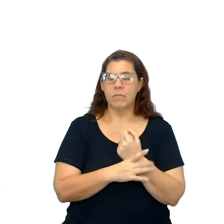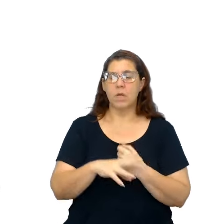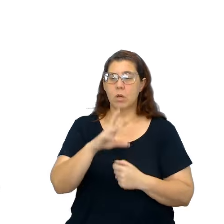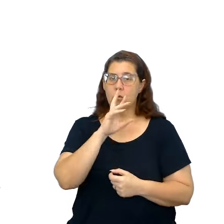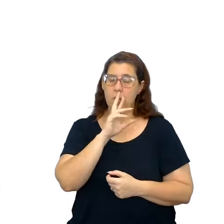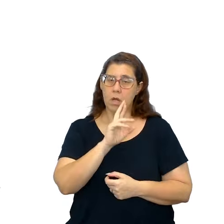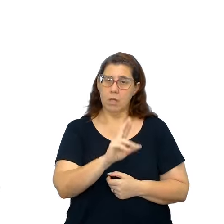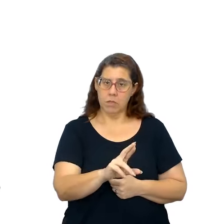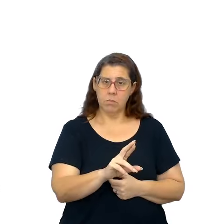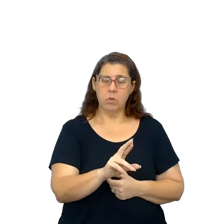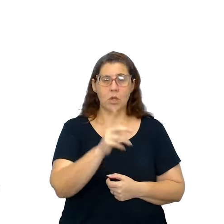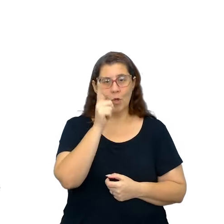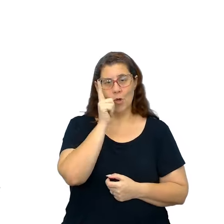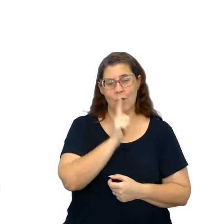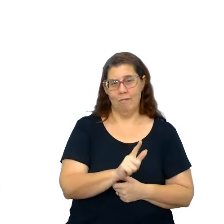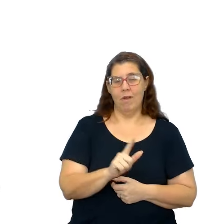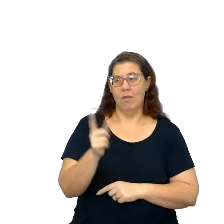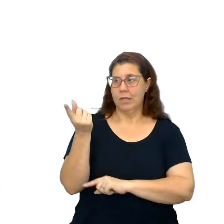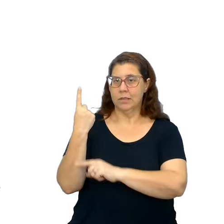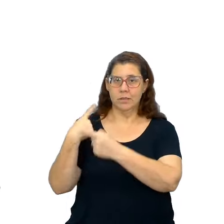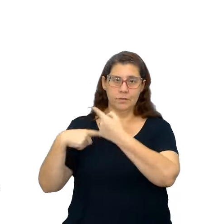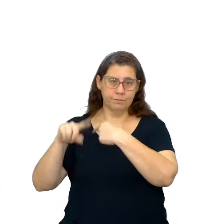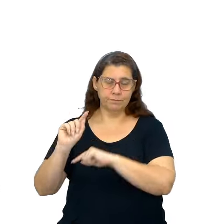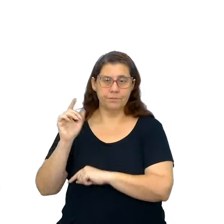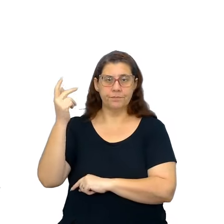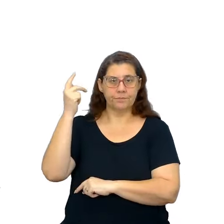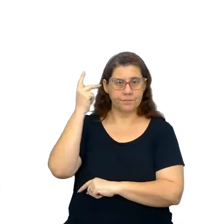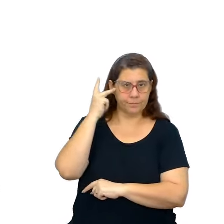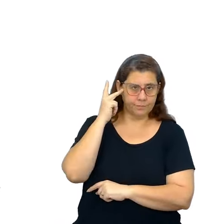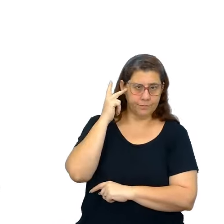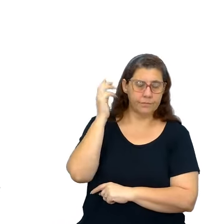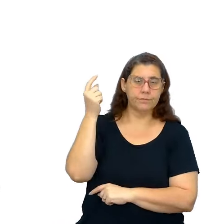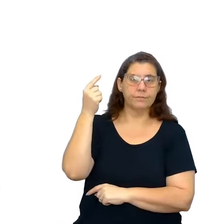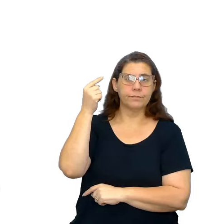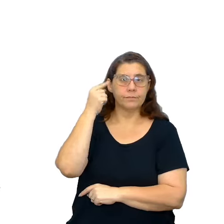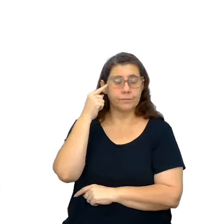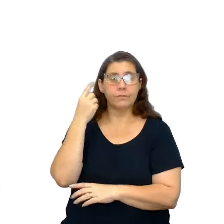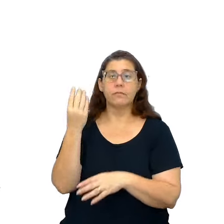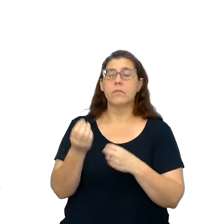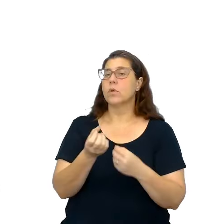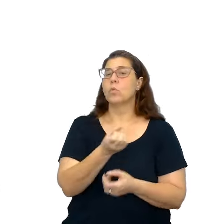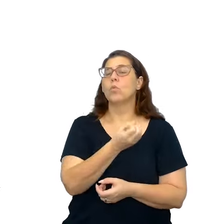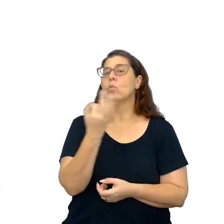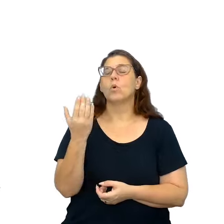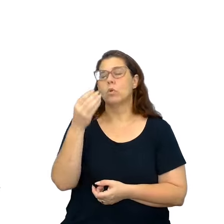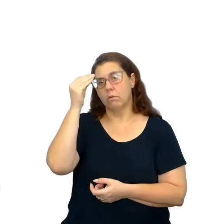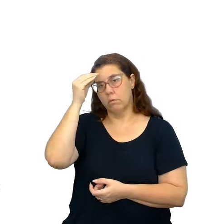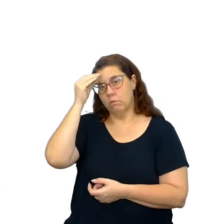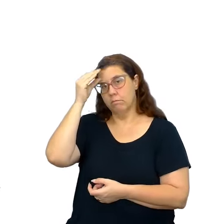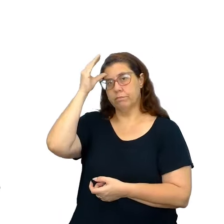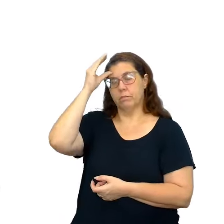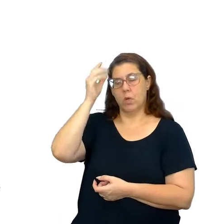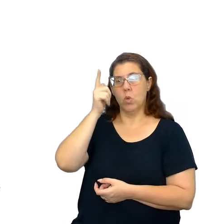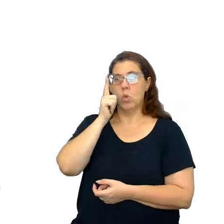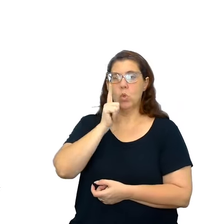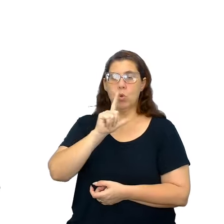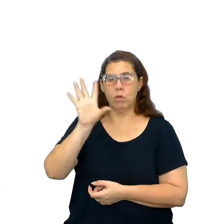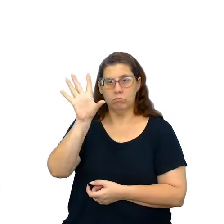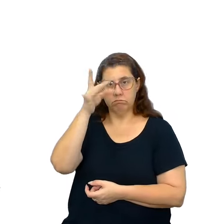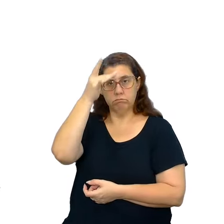possa desenvolver? O que ocasiona o quanto de conhecimento ele